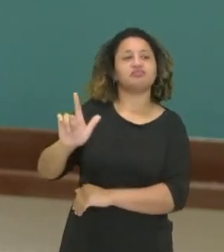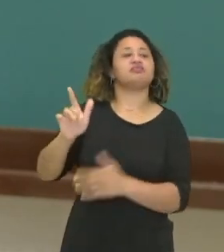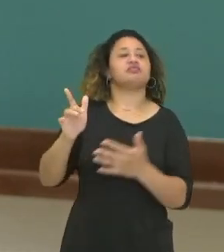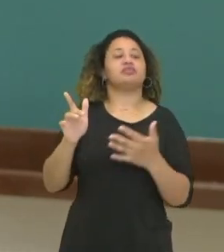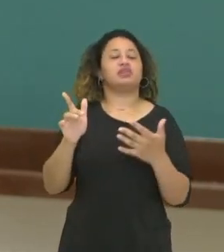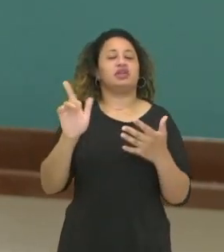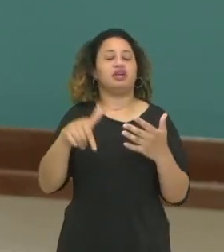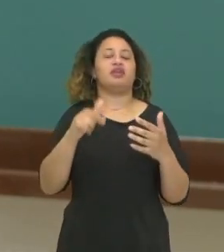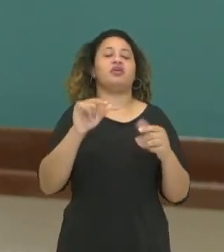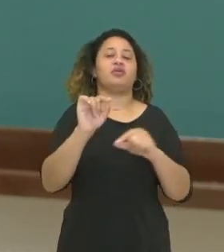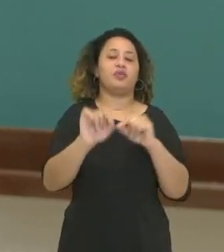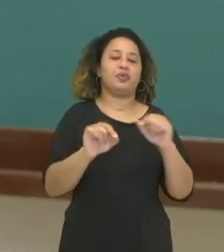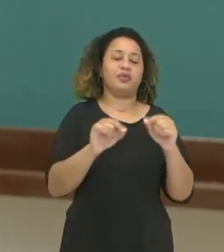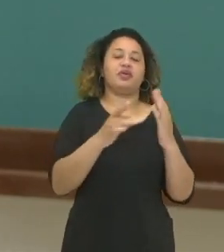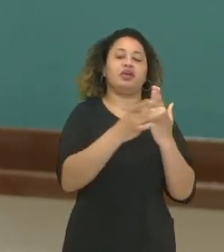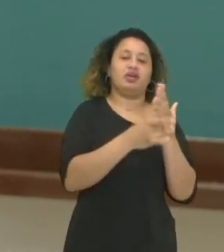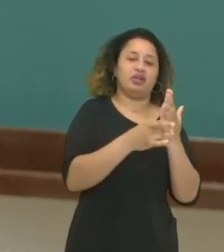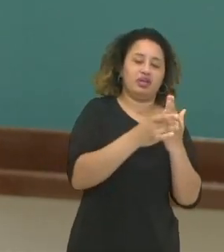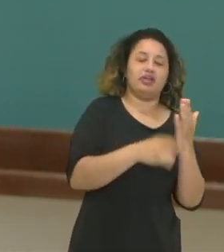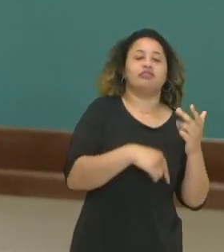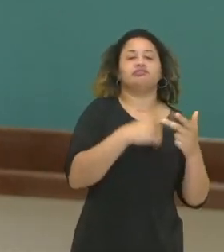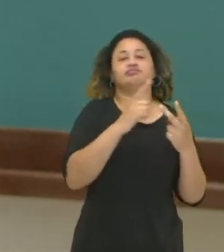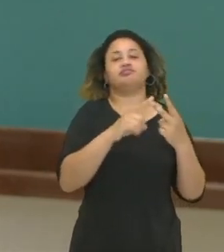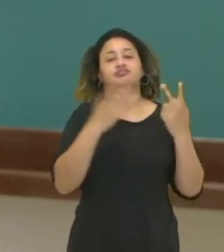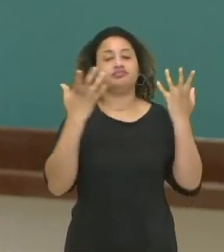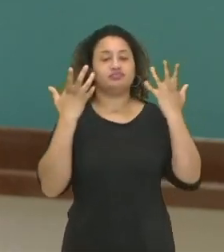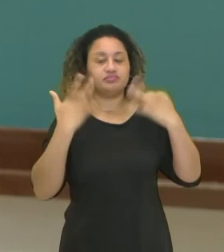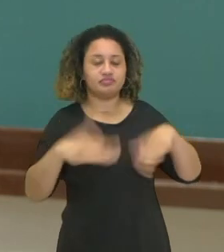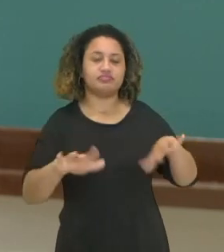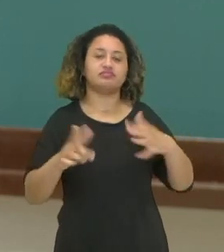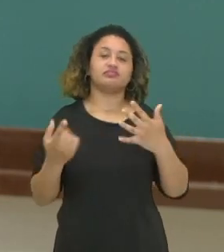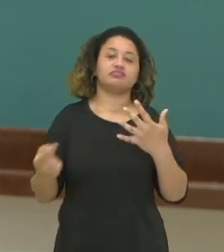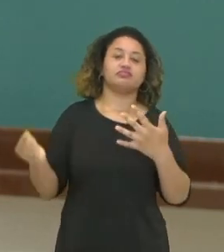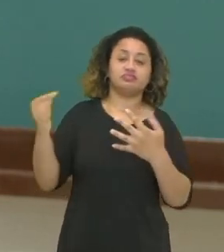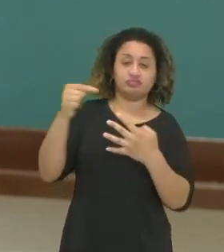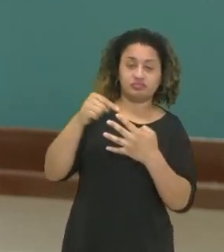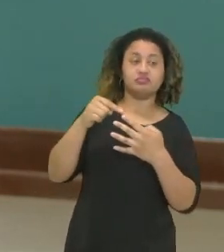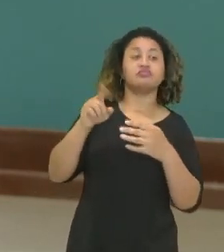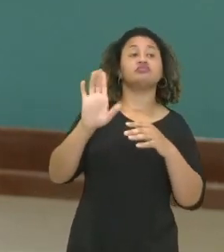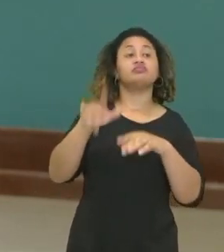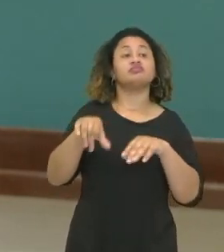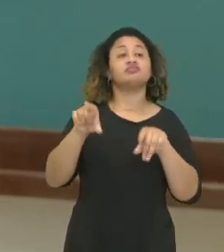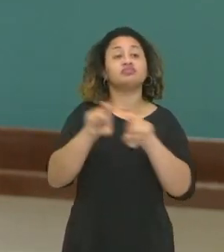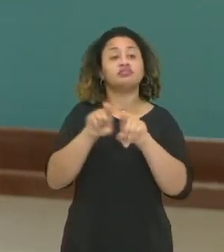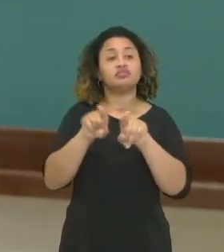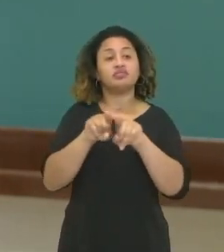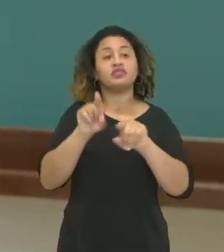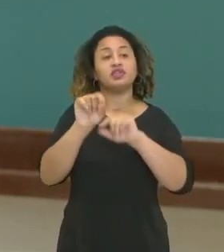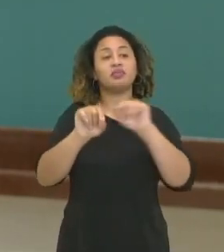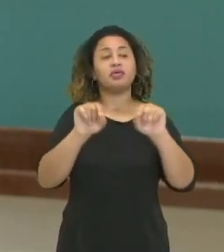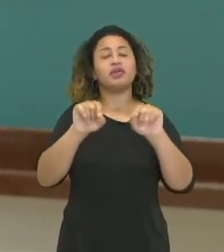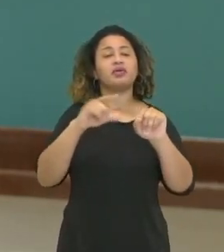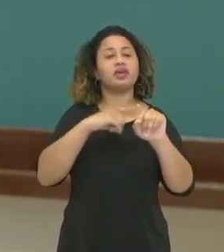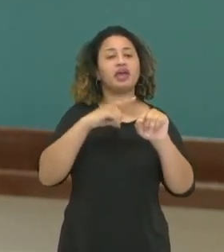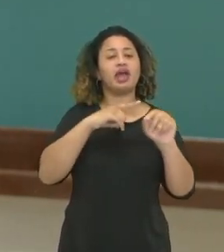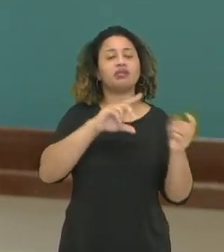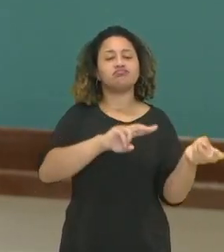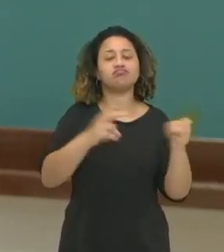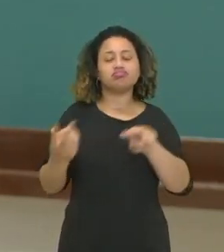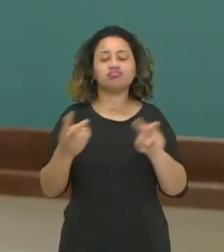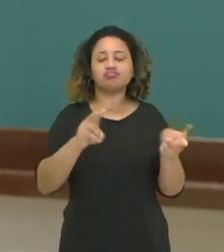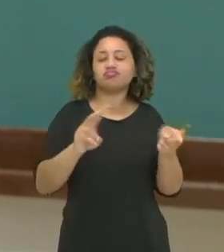O realismo, o naturalismo, o simbolismo, e o Ateneu ficou então como obra de